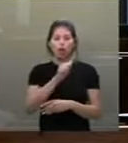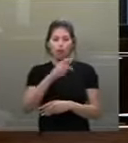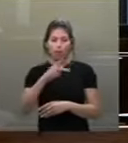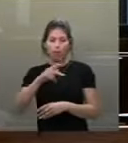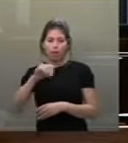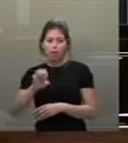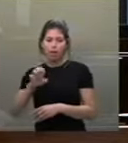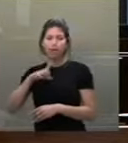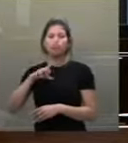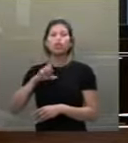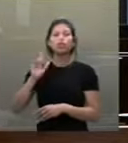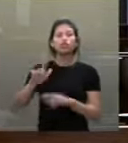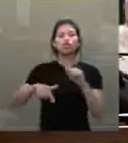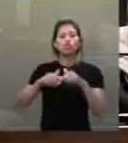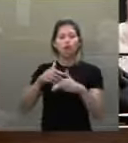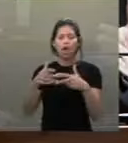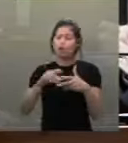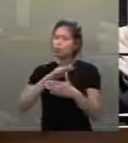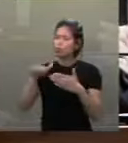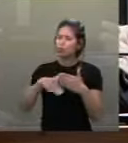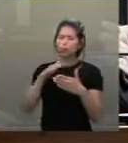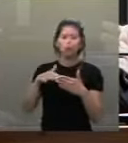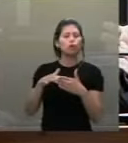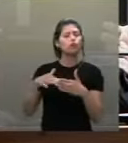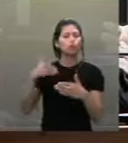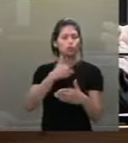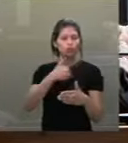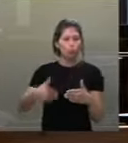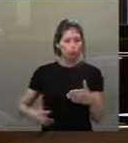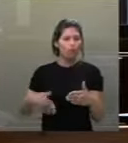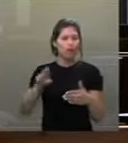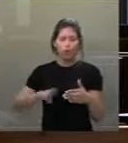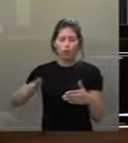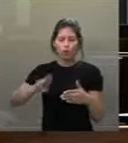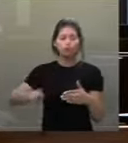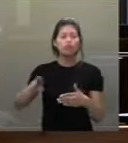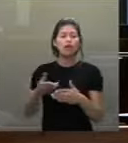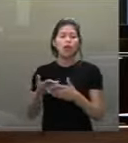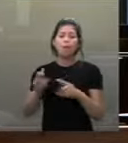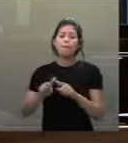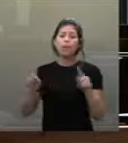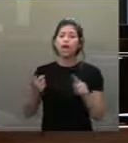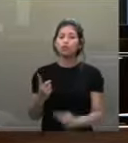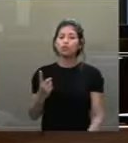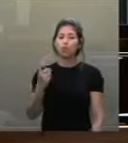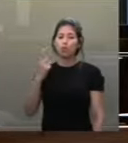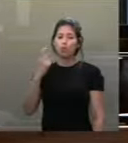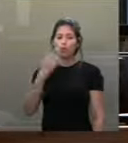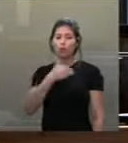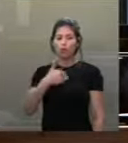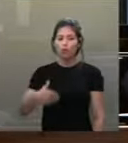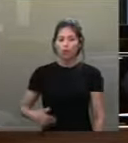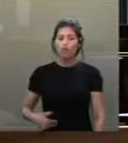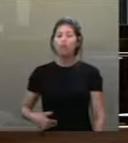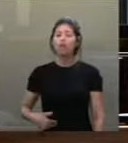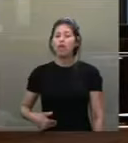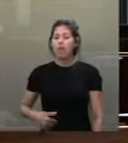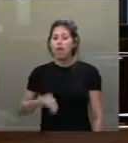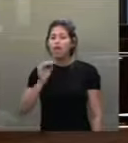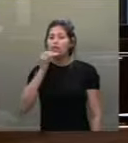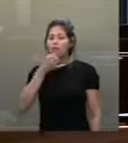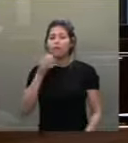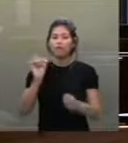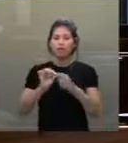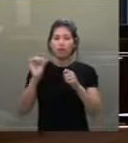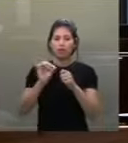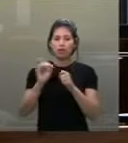eram esses instrumentos. Todos esses governos usaram esse tipo de instrumento. O único governo, infelizmente, que fez um laboratório com os